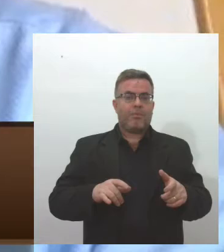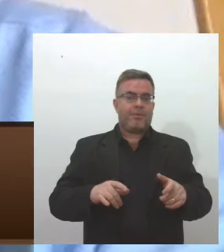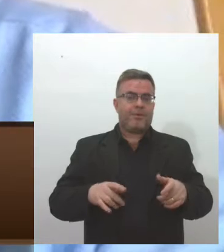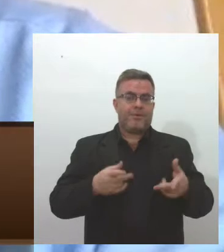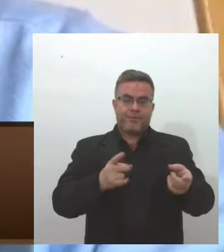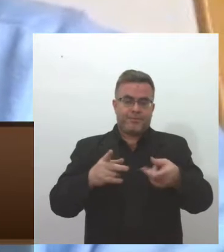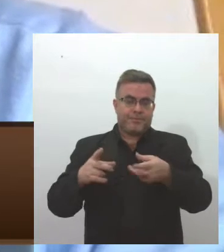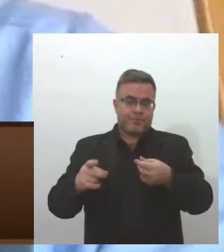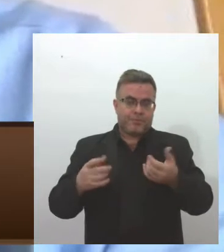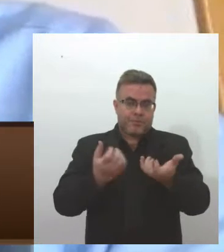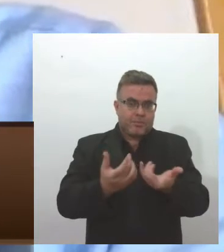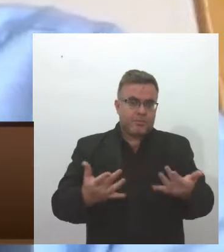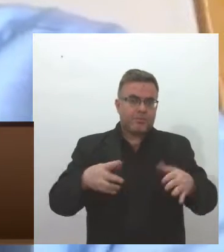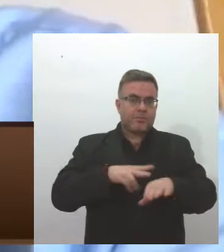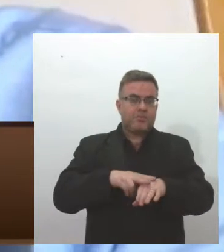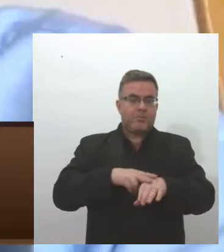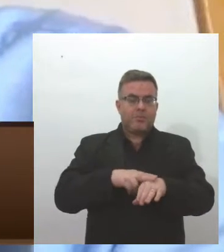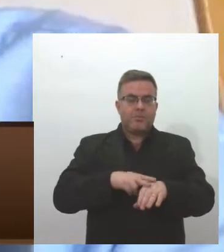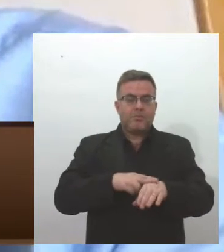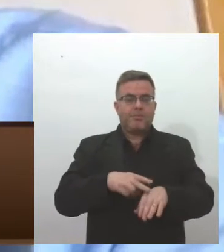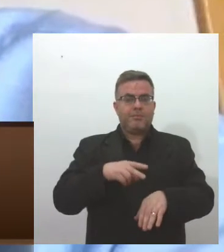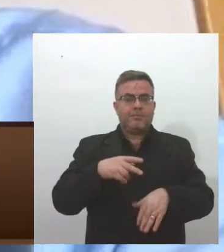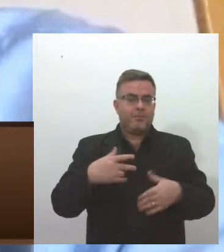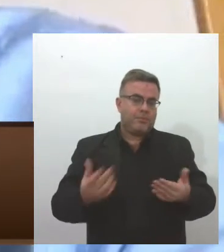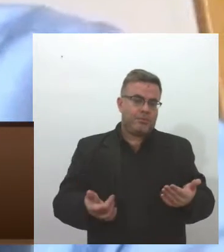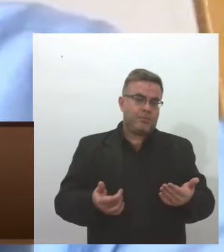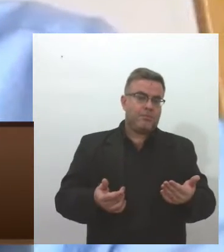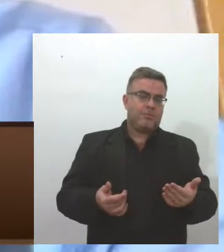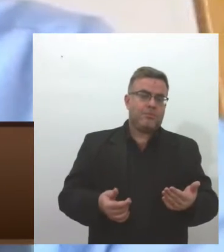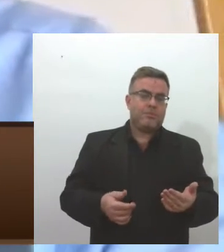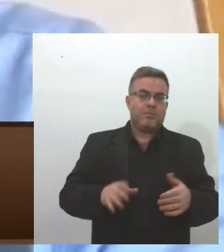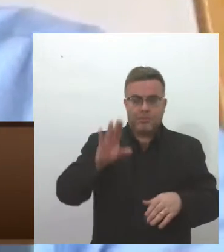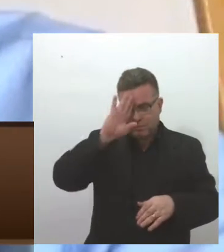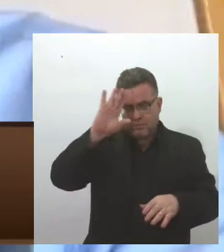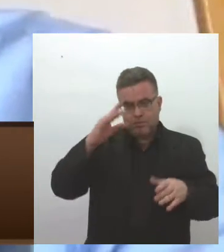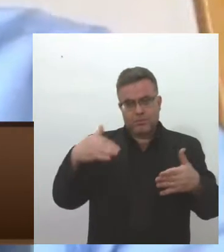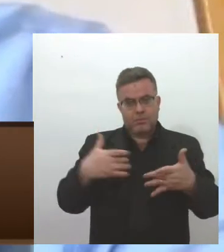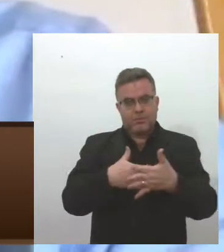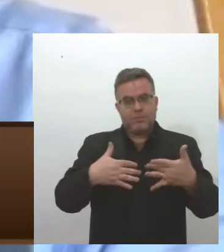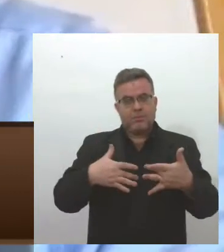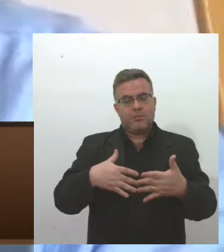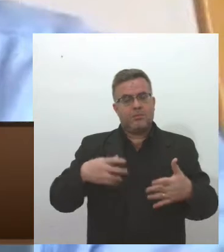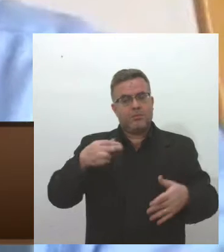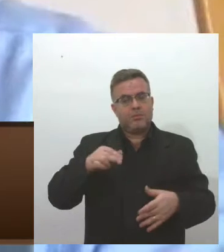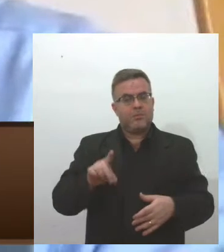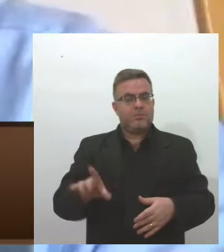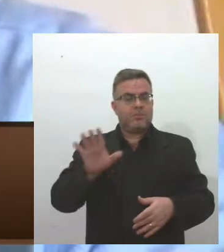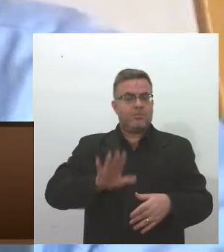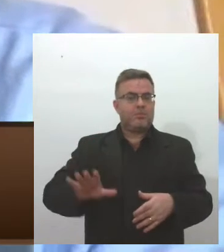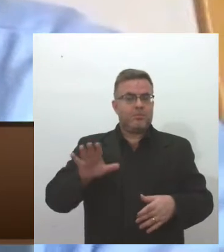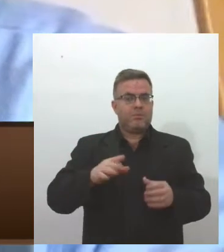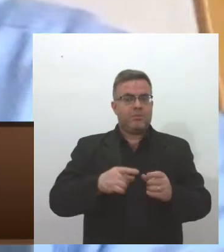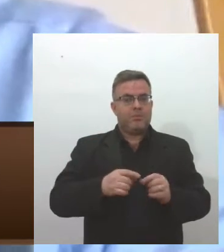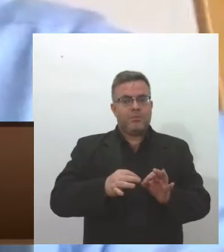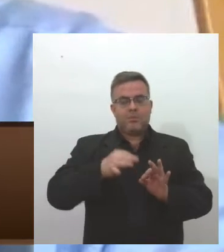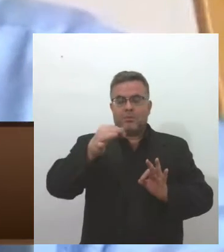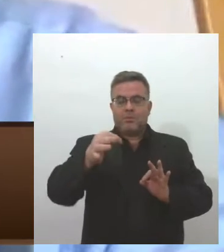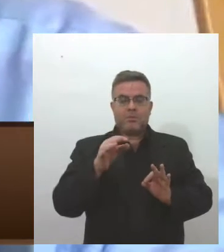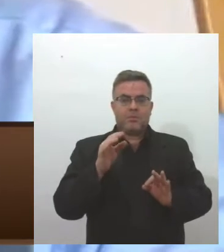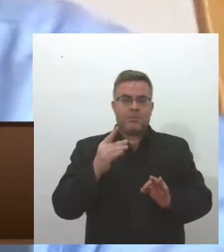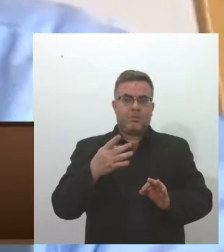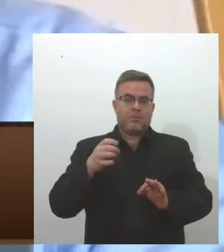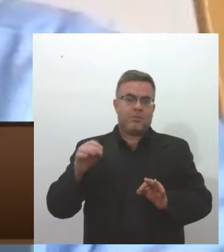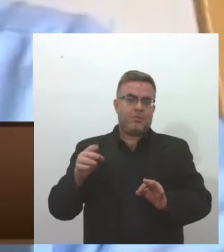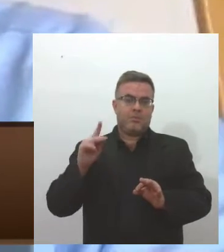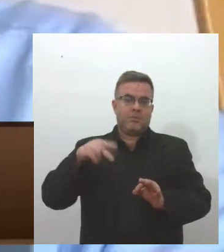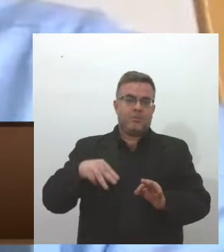e agências de receptivo nas principais cidades do Nordeste, num raio de 400, 500 quilômetros.